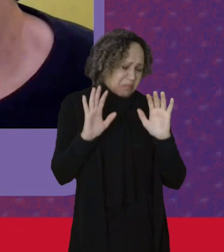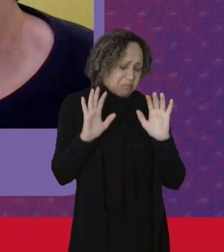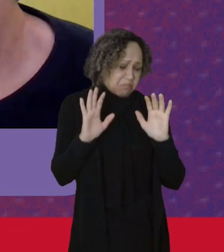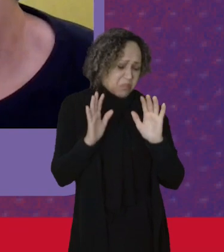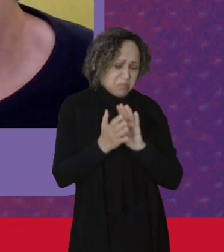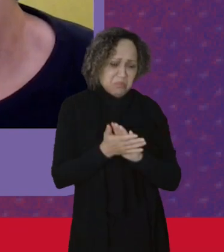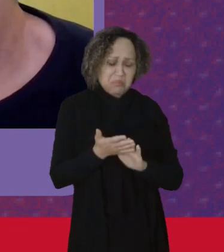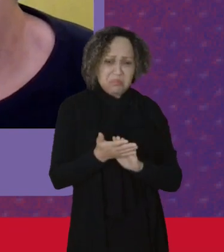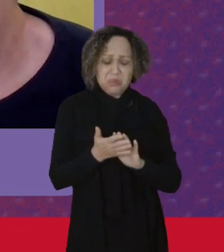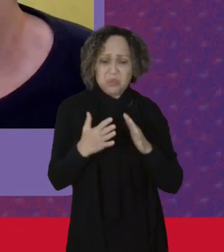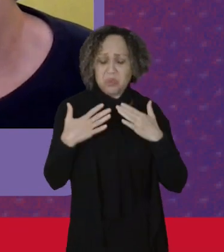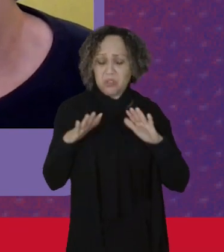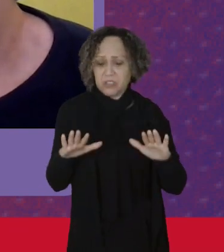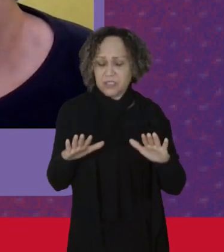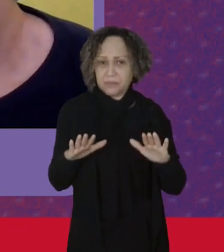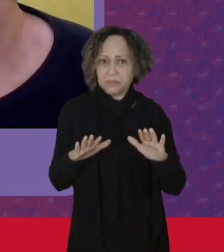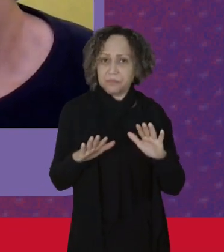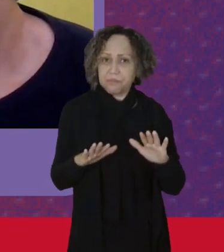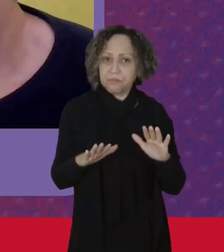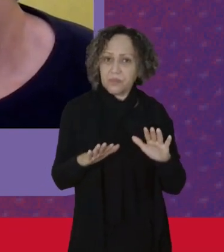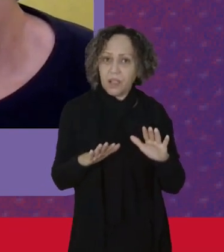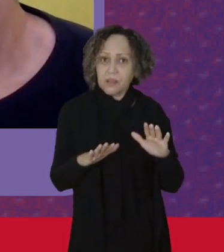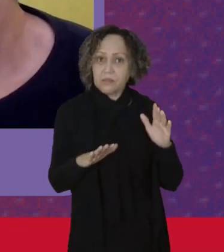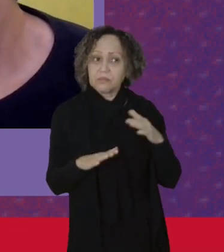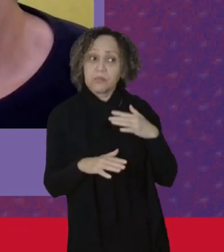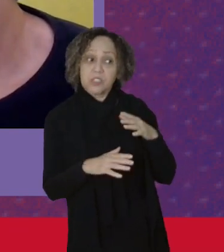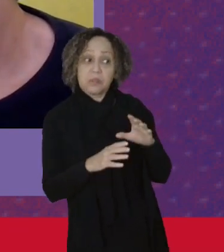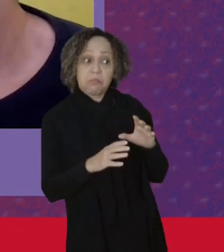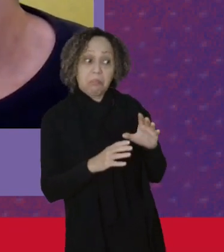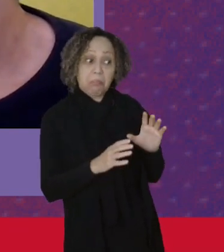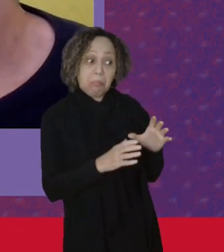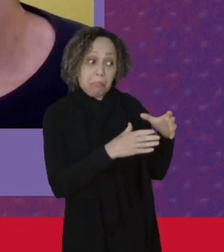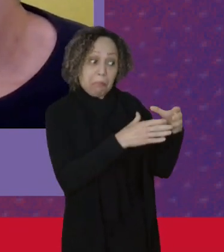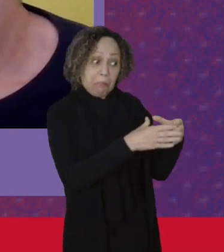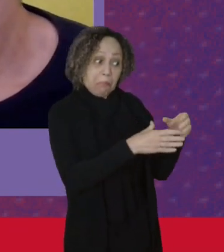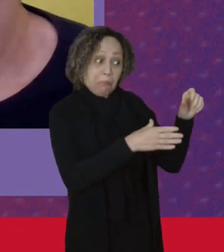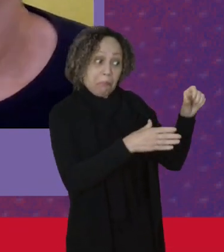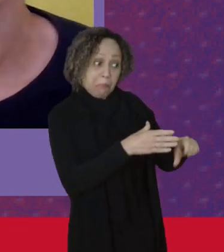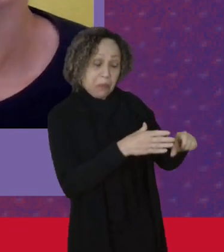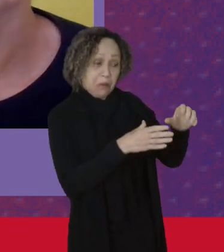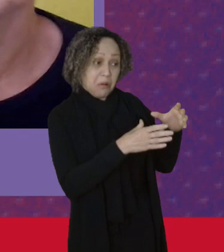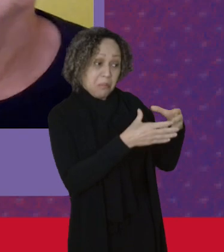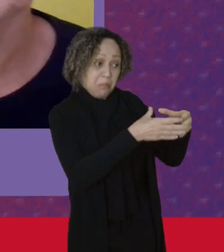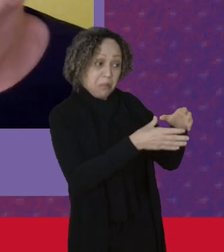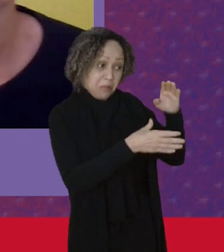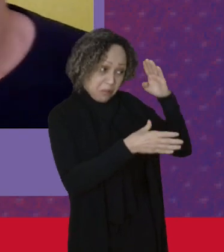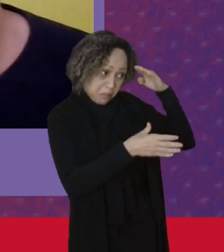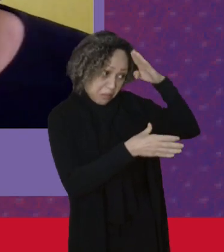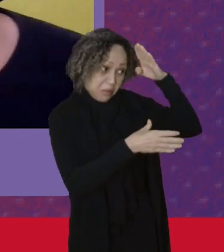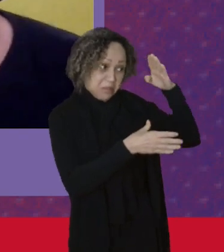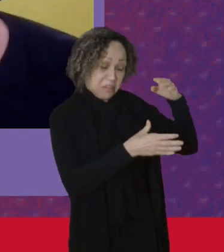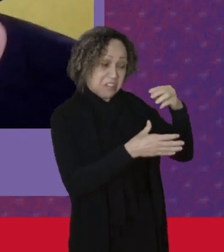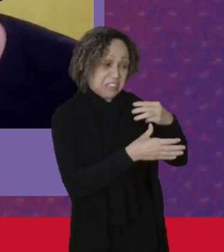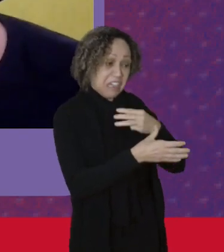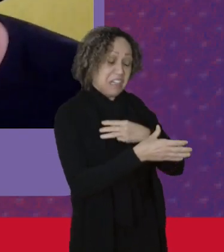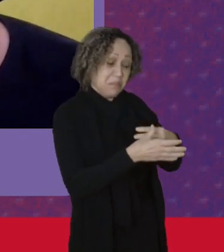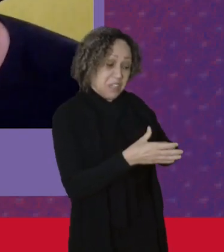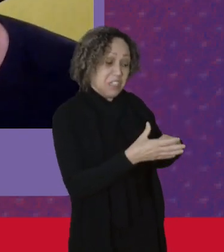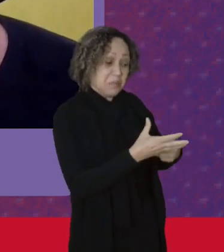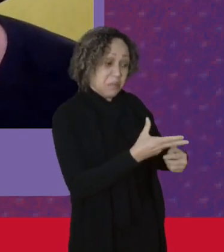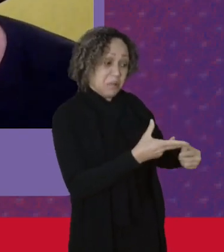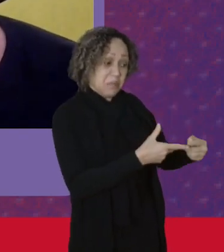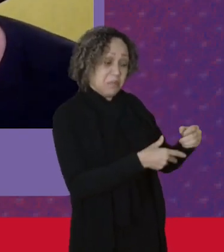sujeitos. E pior ainda quando para eles, né? Pior para eles e melhor para nós, quando a gente consegue realmente pautar as nossas